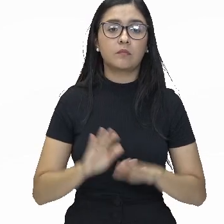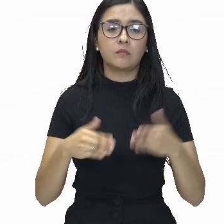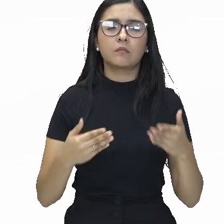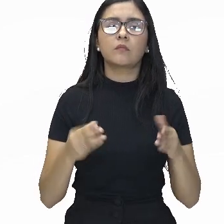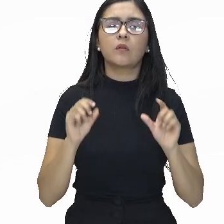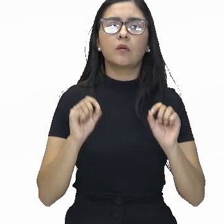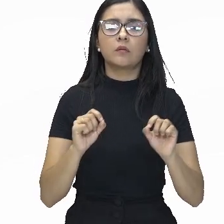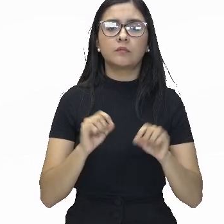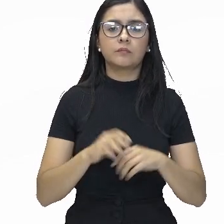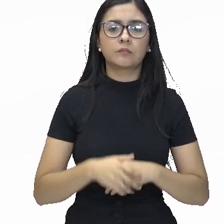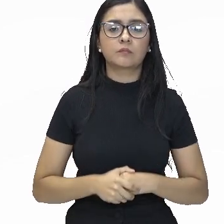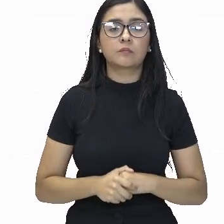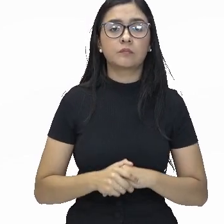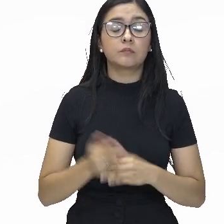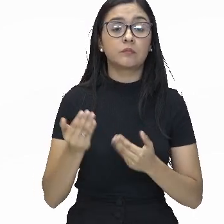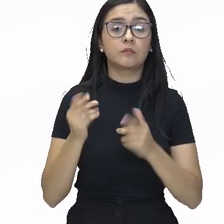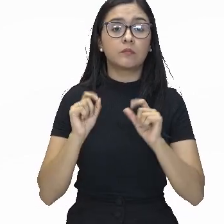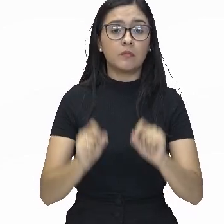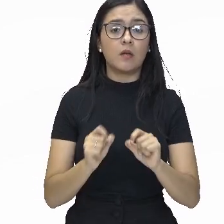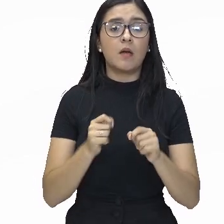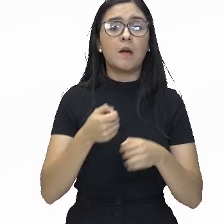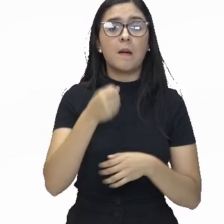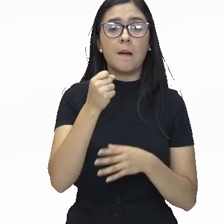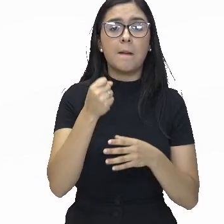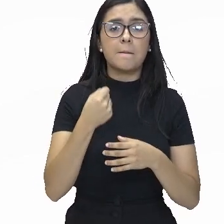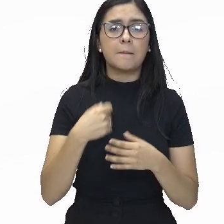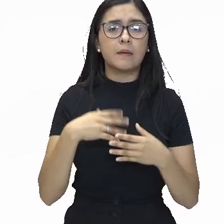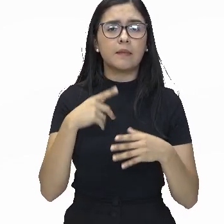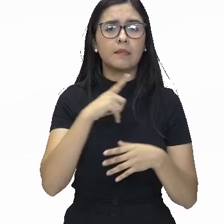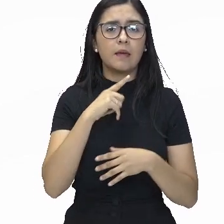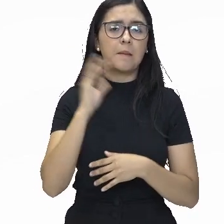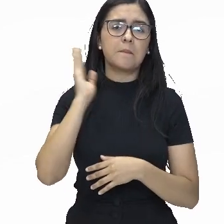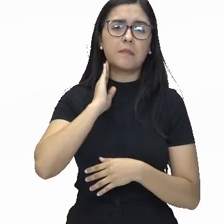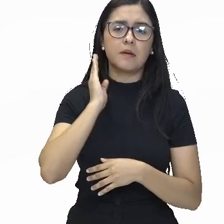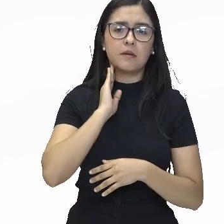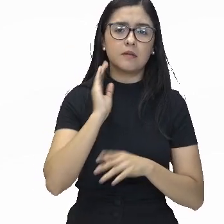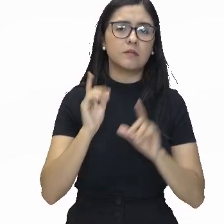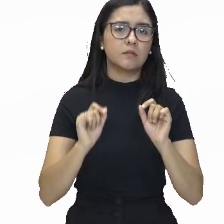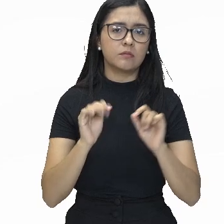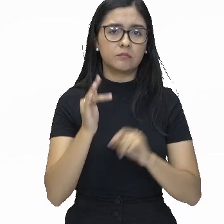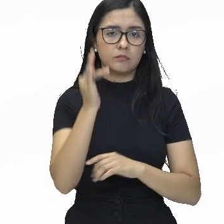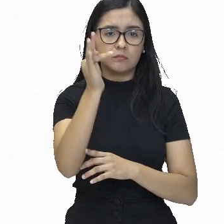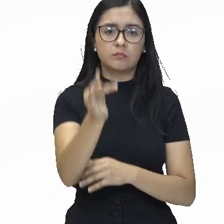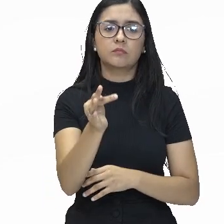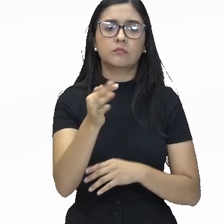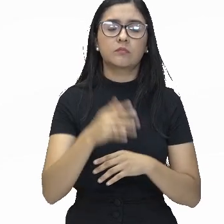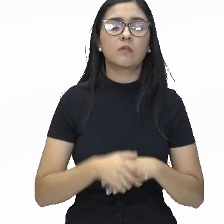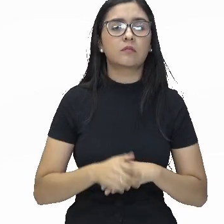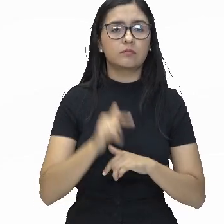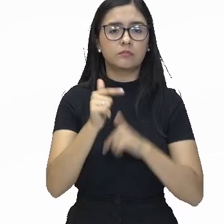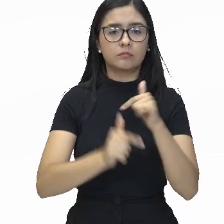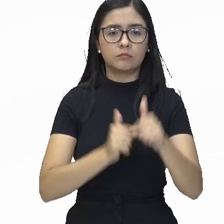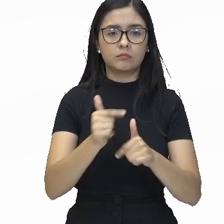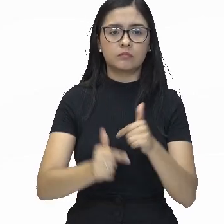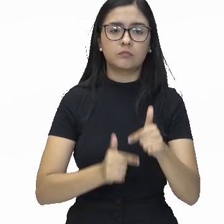preguiçosa, resulta em velhice, que é trabalhosa. Gente, mocidade que é